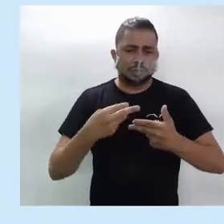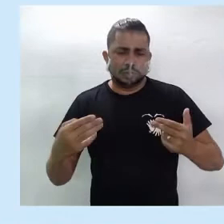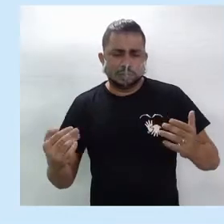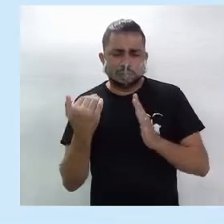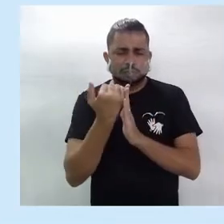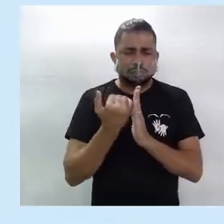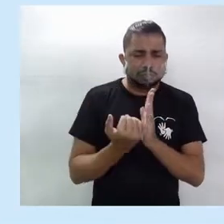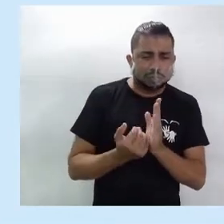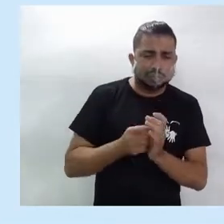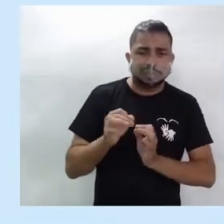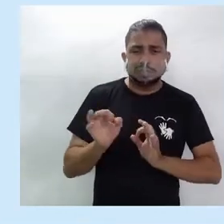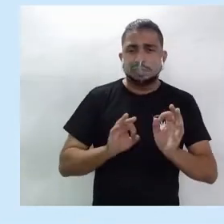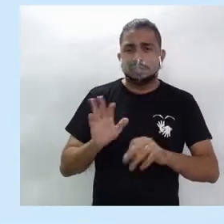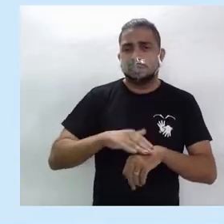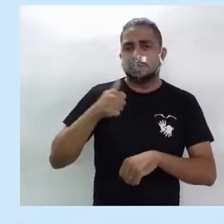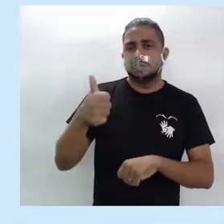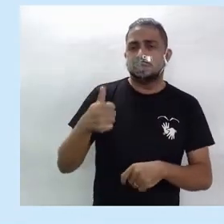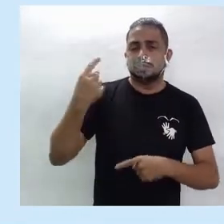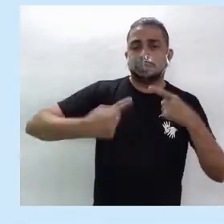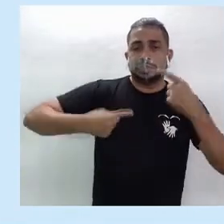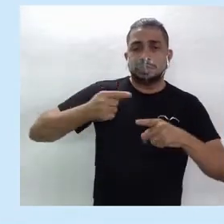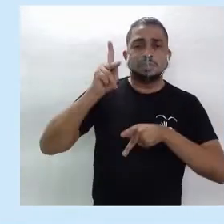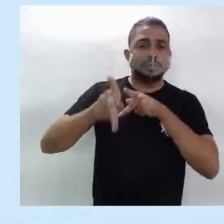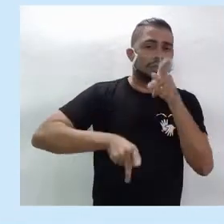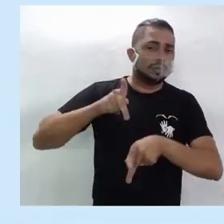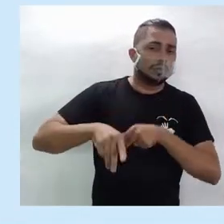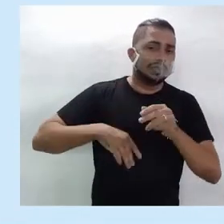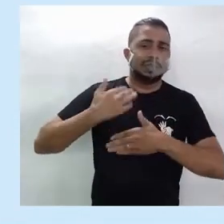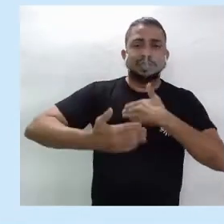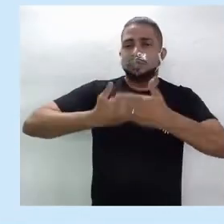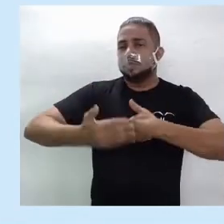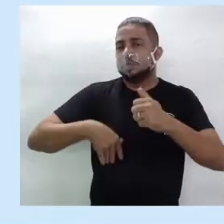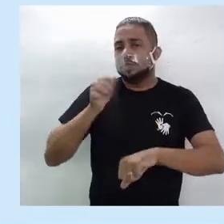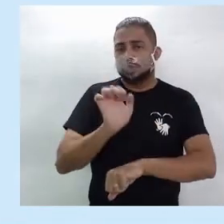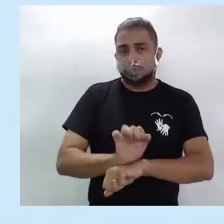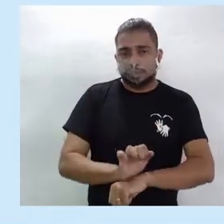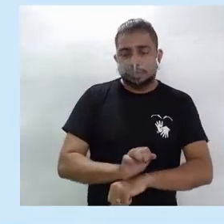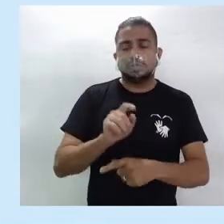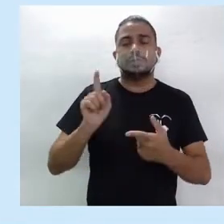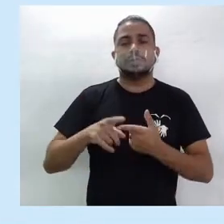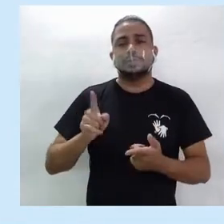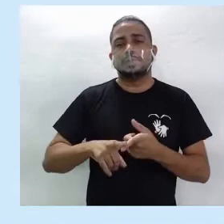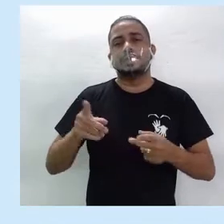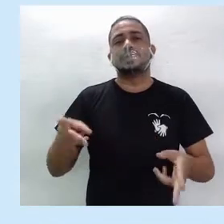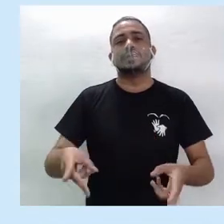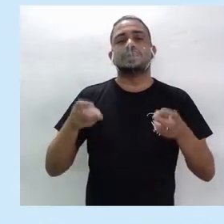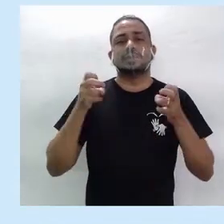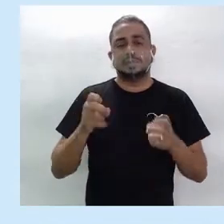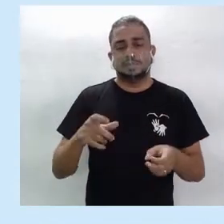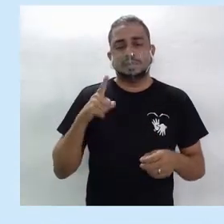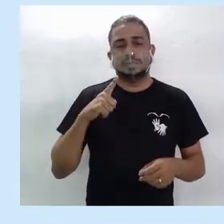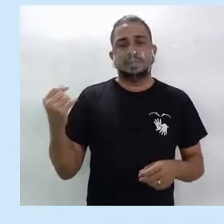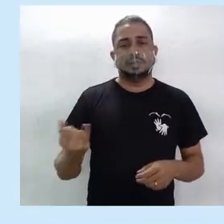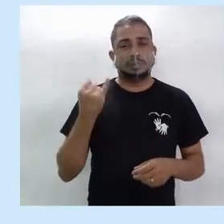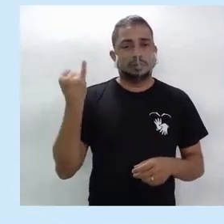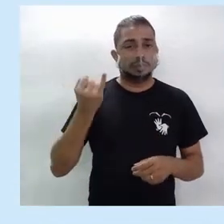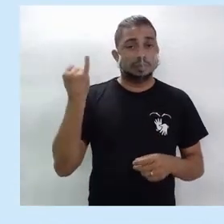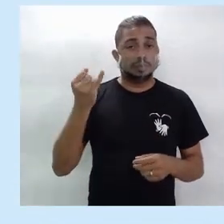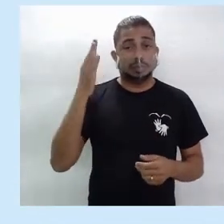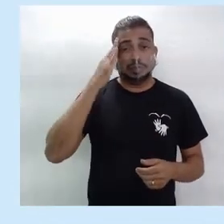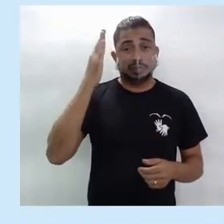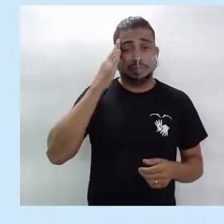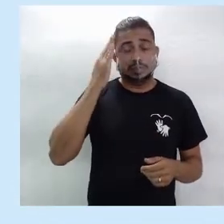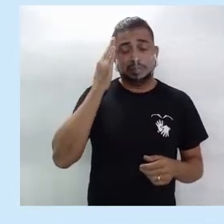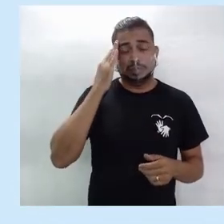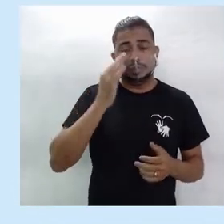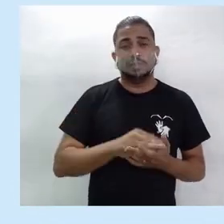políticas públicas, de melhoria, de desenvolvimento do Estado. Tá? A gente vai observar também que é muito importante entender